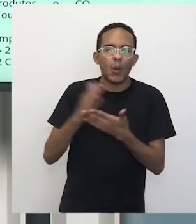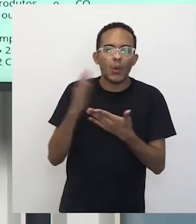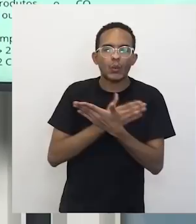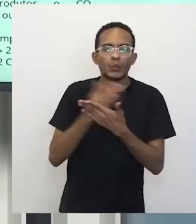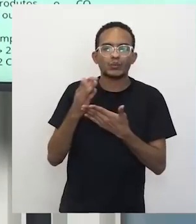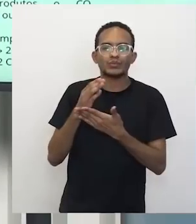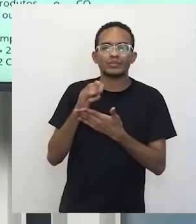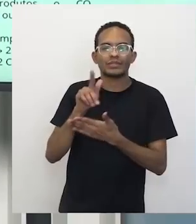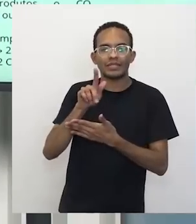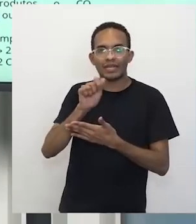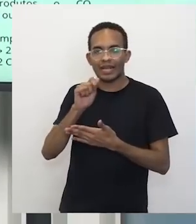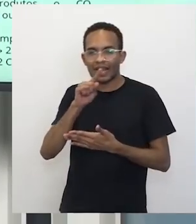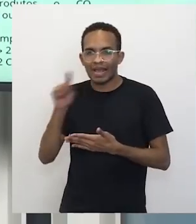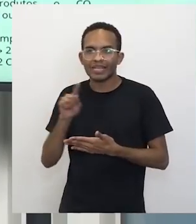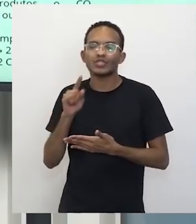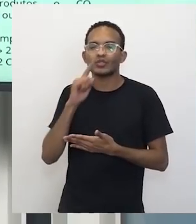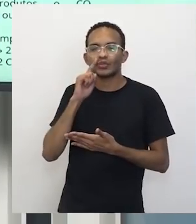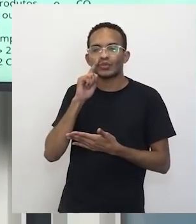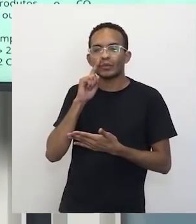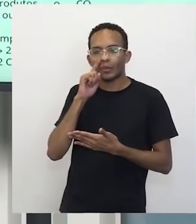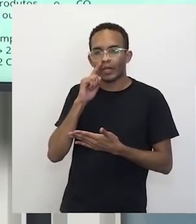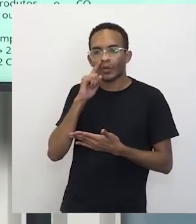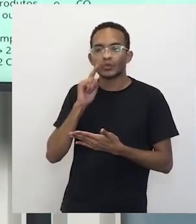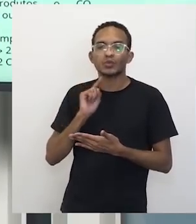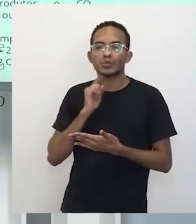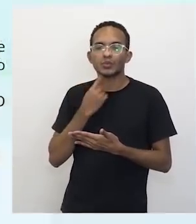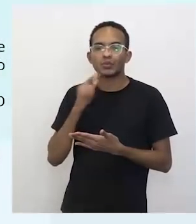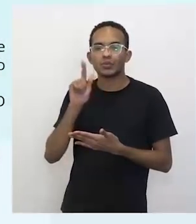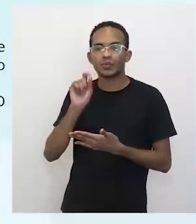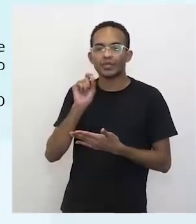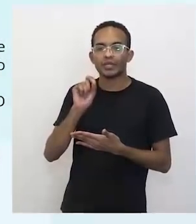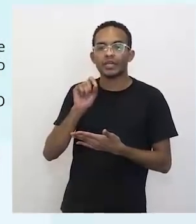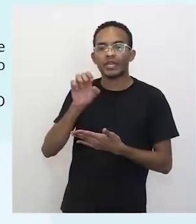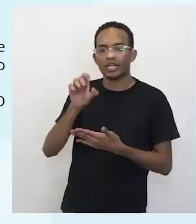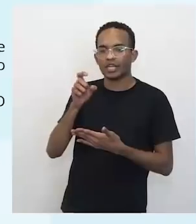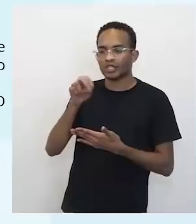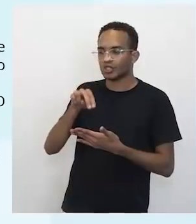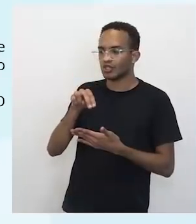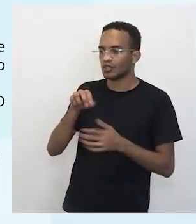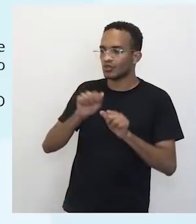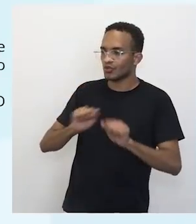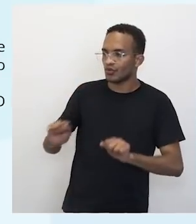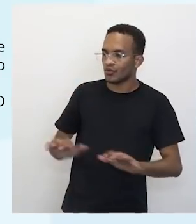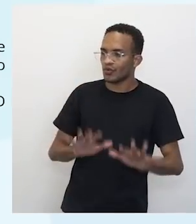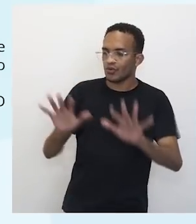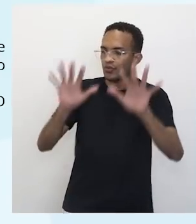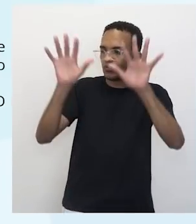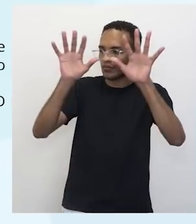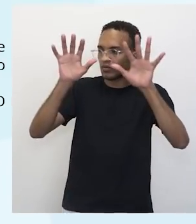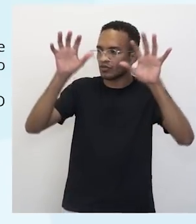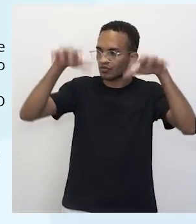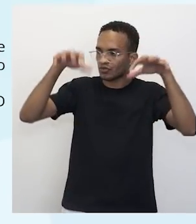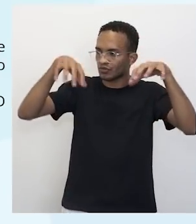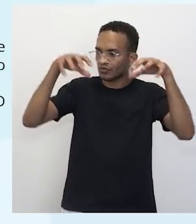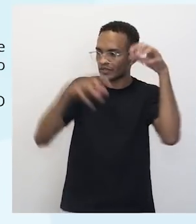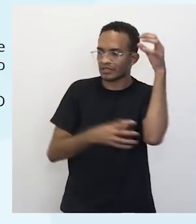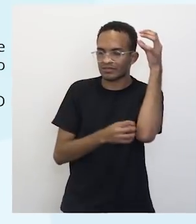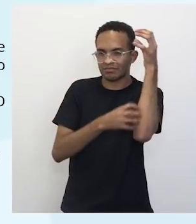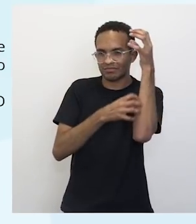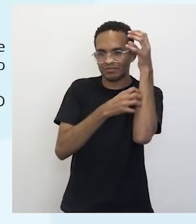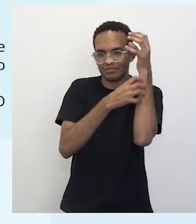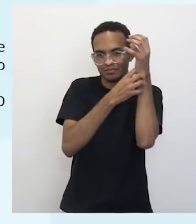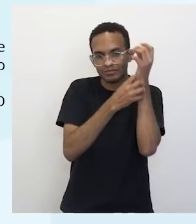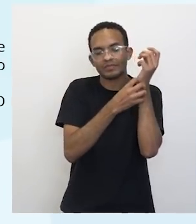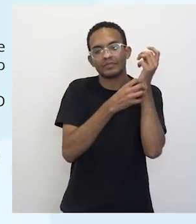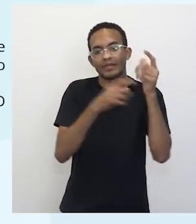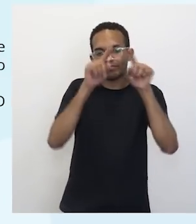são tóxicos, por exemplo, o enxofre, né? Que daí dá a chuva ácida. Então, aqui é, de novo, a representação do